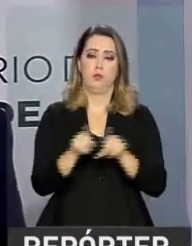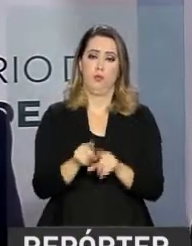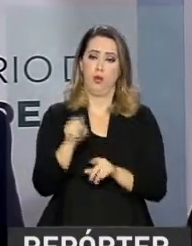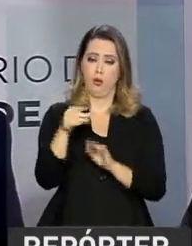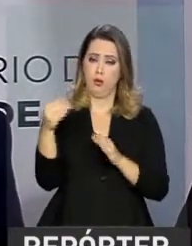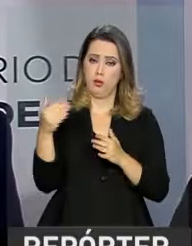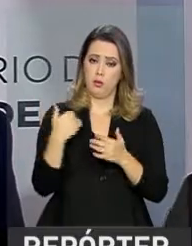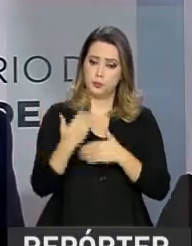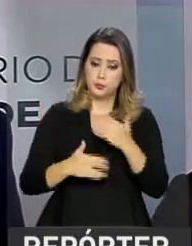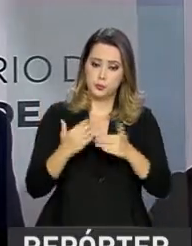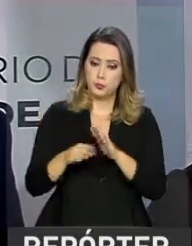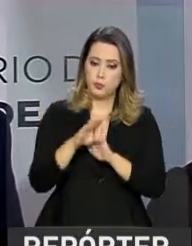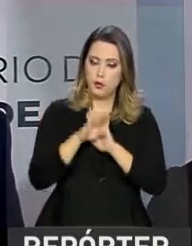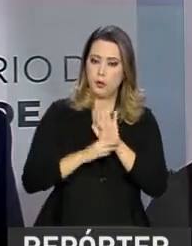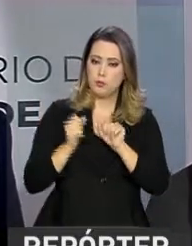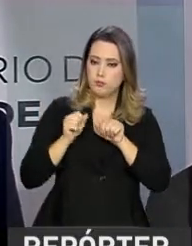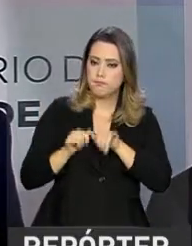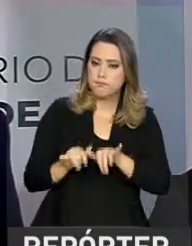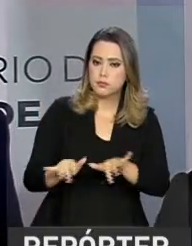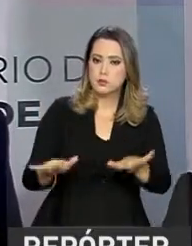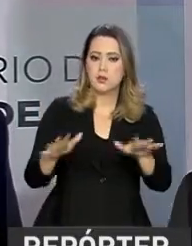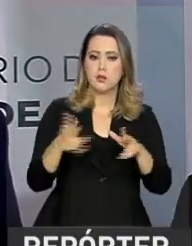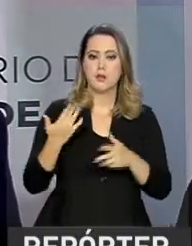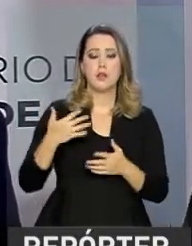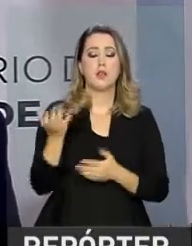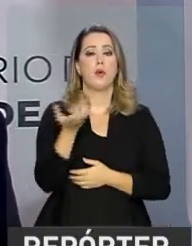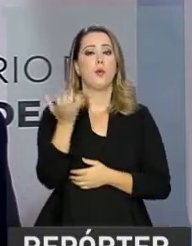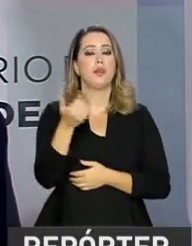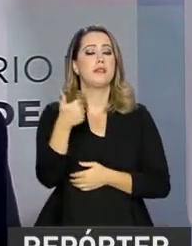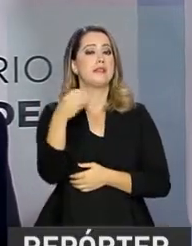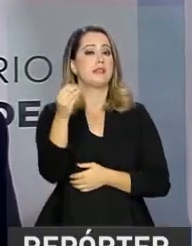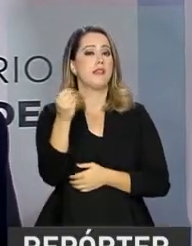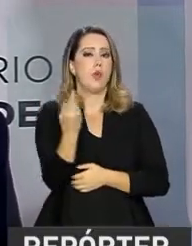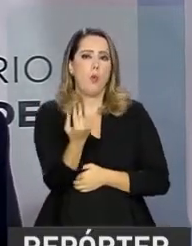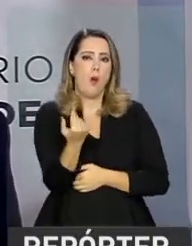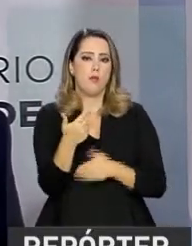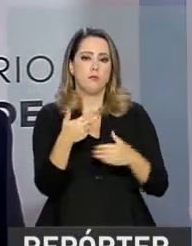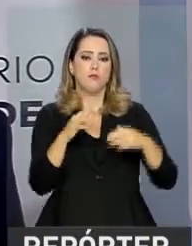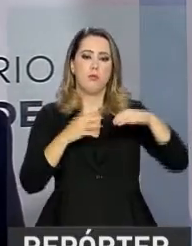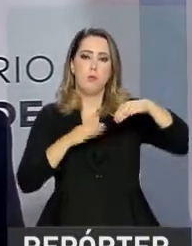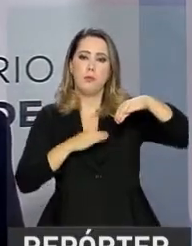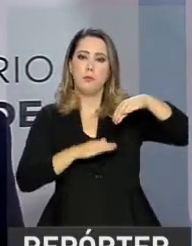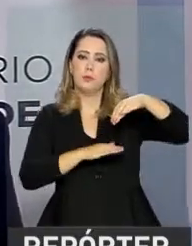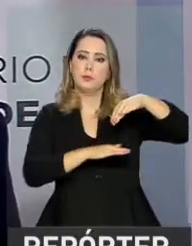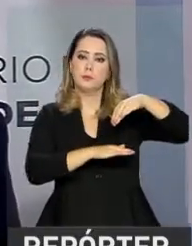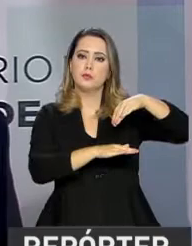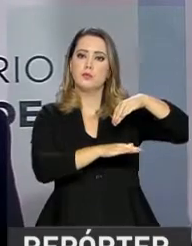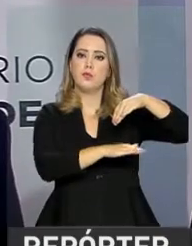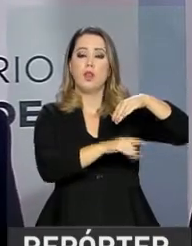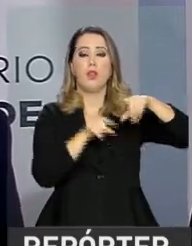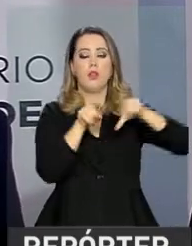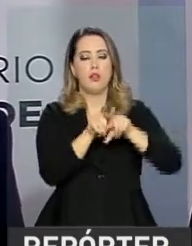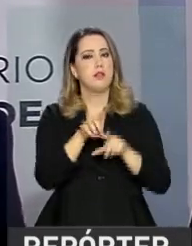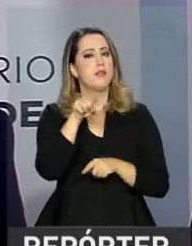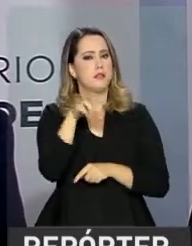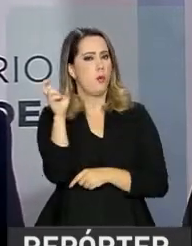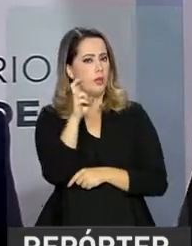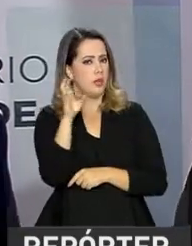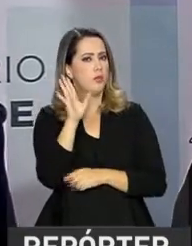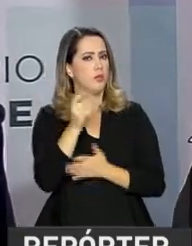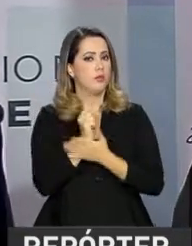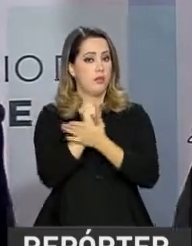plano se apaixonar terapia que prevê 100 equipamentos como este em todo o país e esse é o quinto entregue ele objetiva